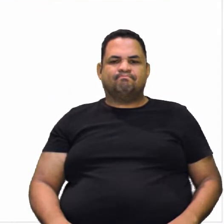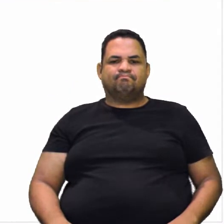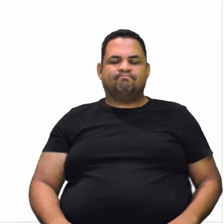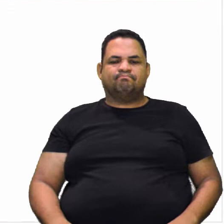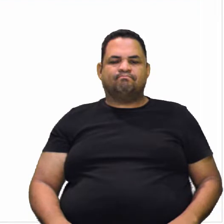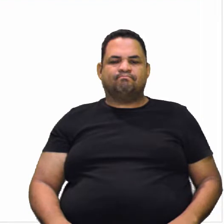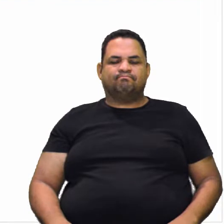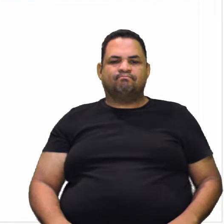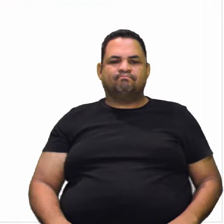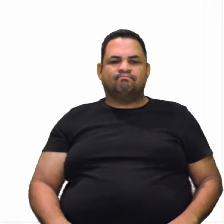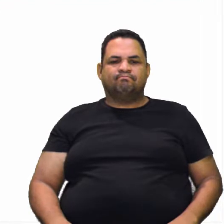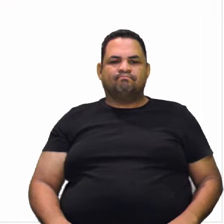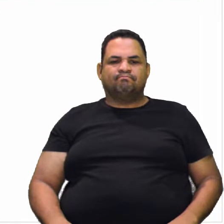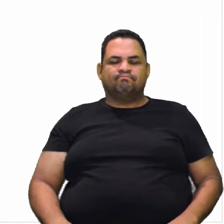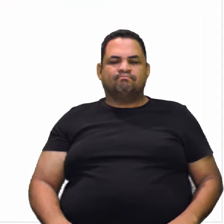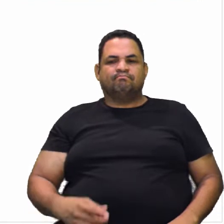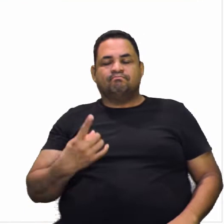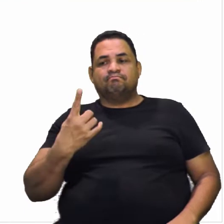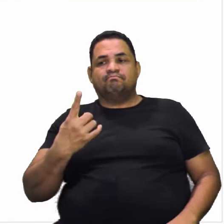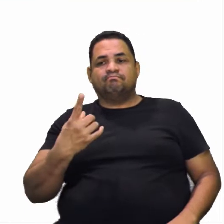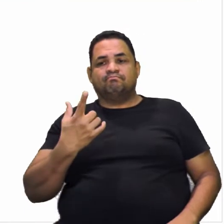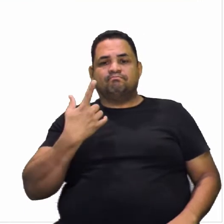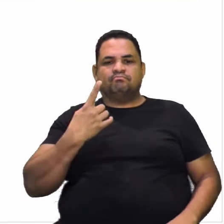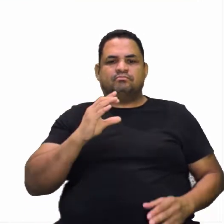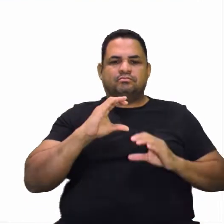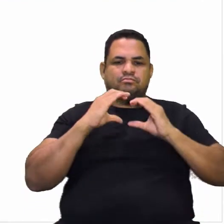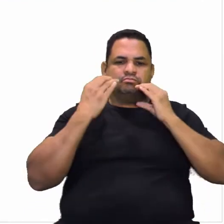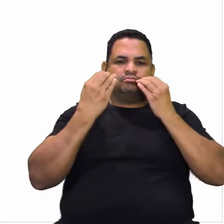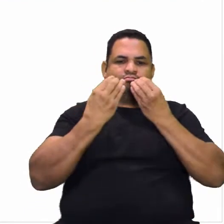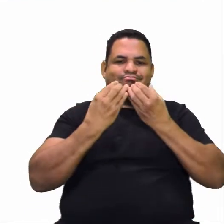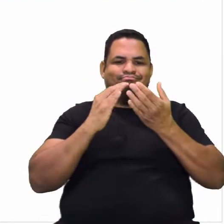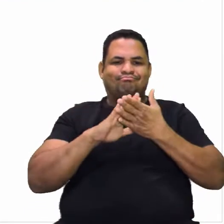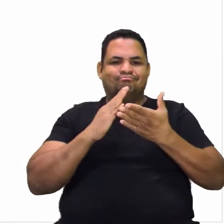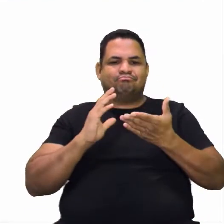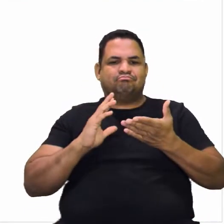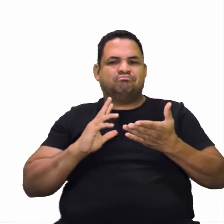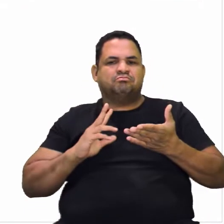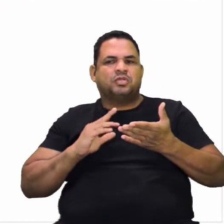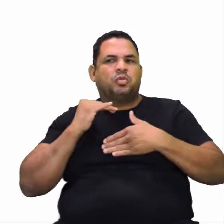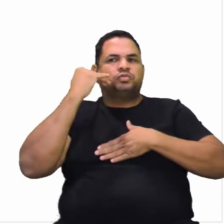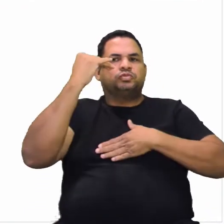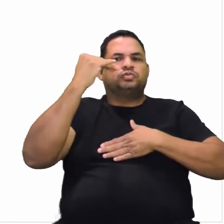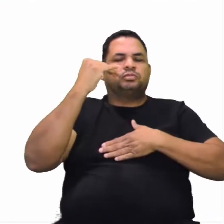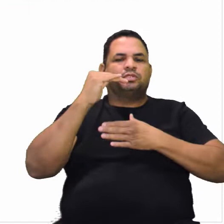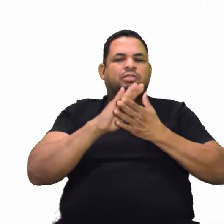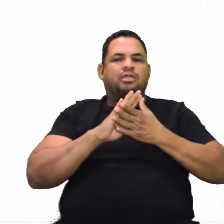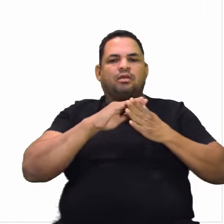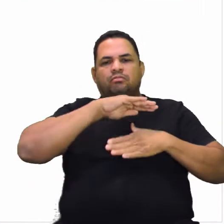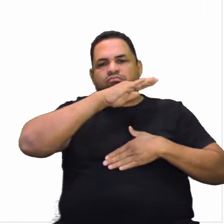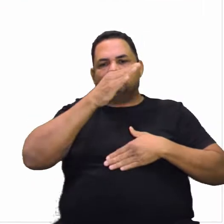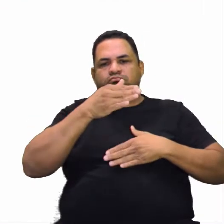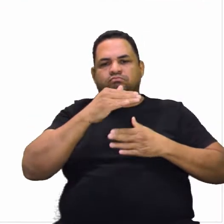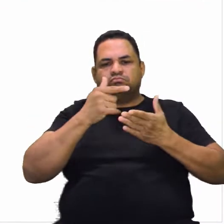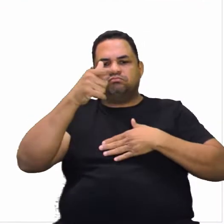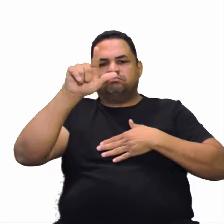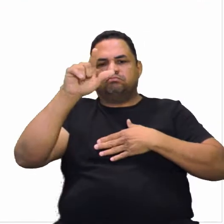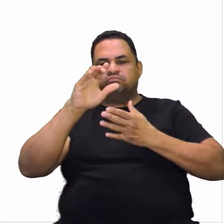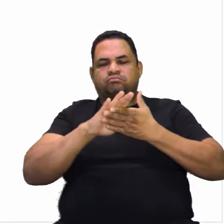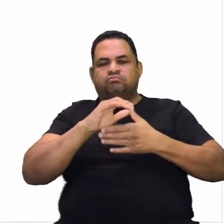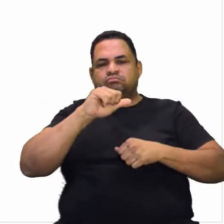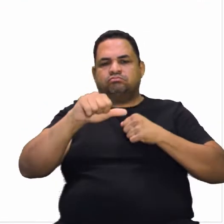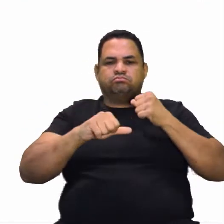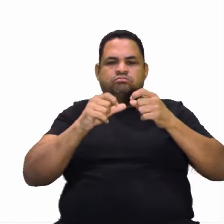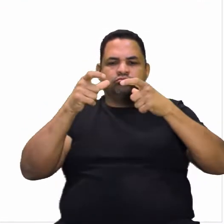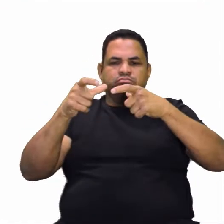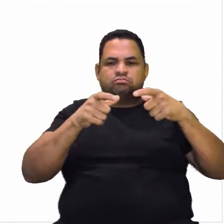instável. Você pegava comunidades que elas não iam vencer as montanhas, iriam passar para outros lugares.